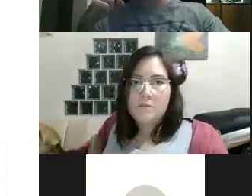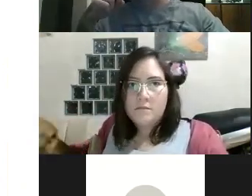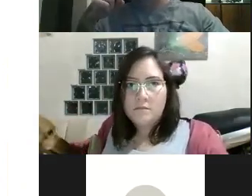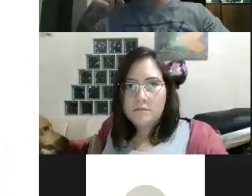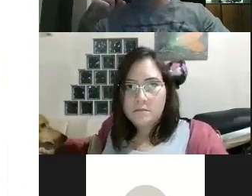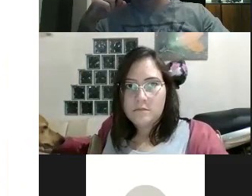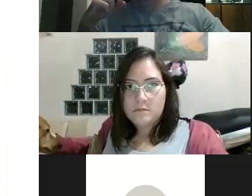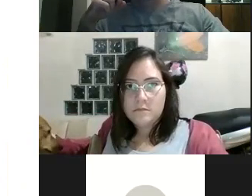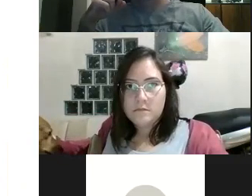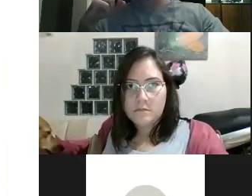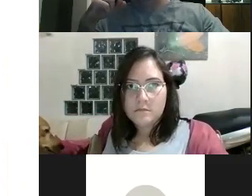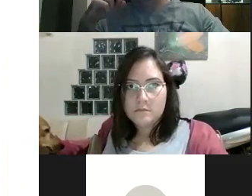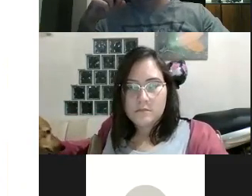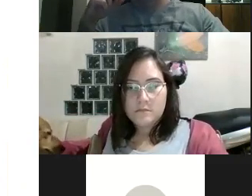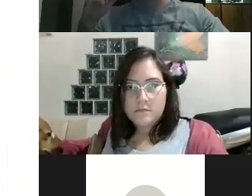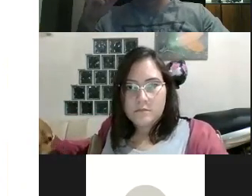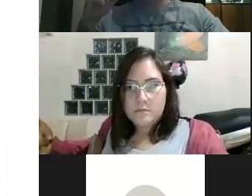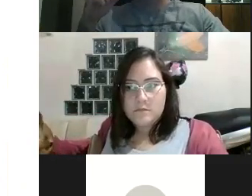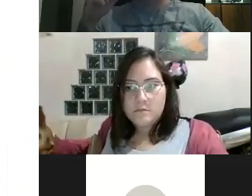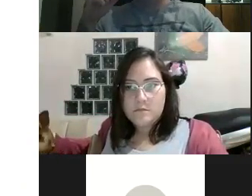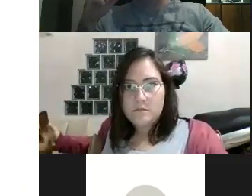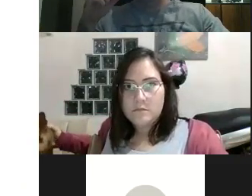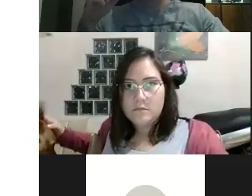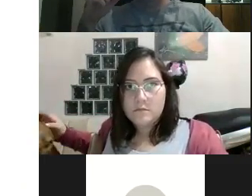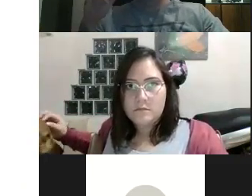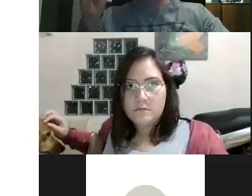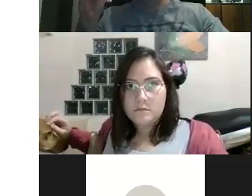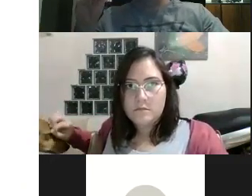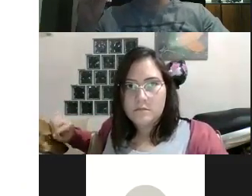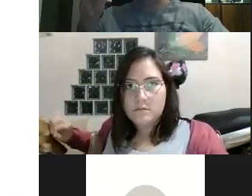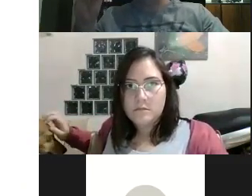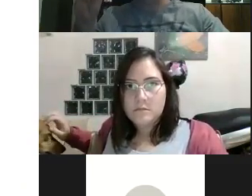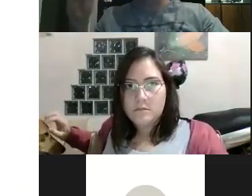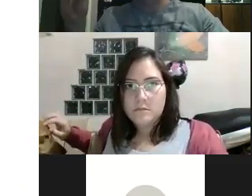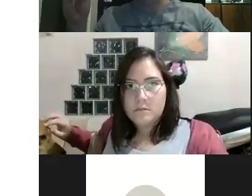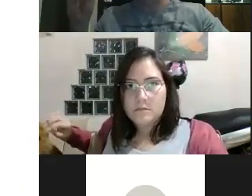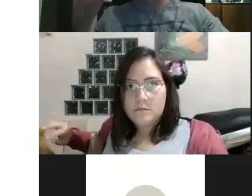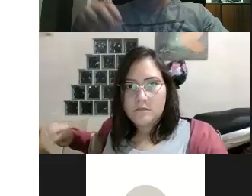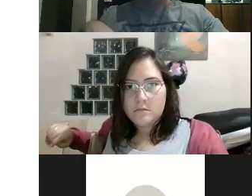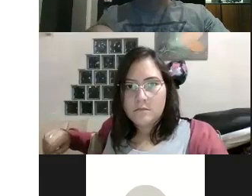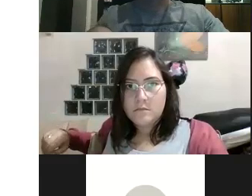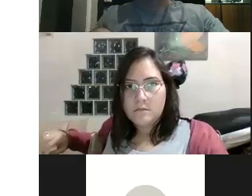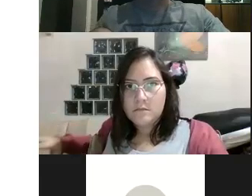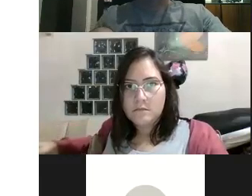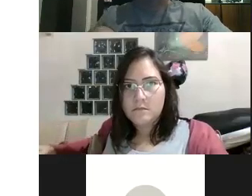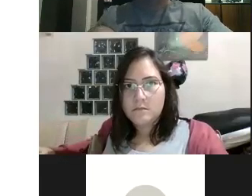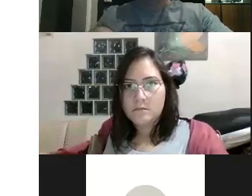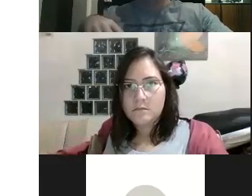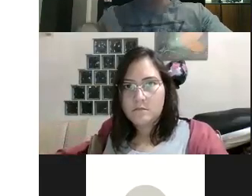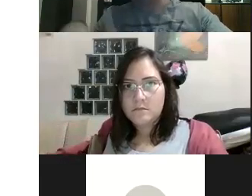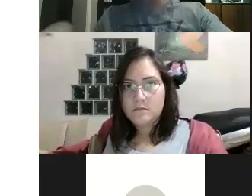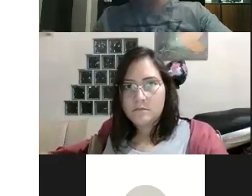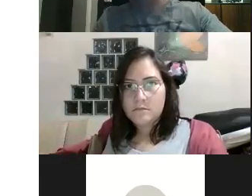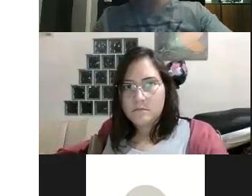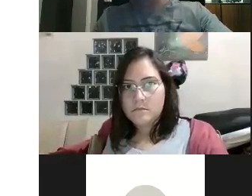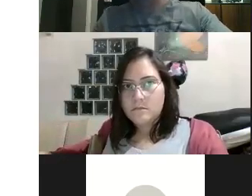vai ser igual. É uma audácia pensar isso, mas é como a gente trabalha. Eu não tenho como imaginar o que